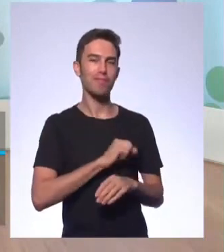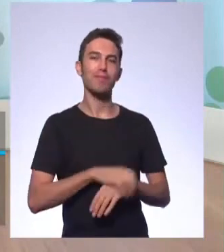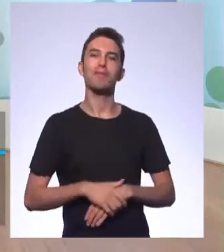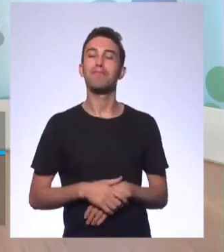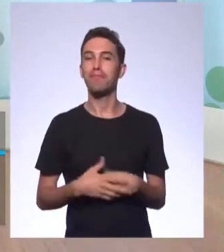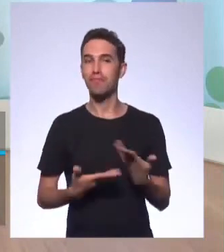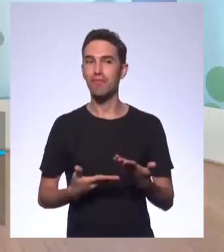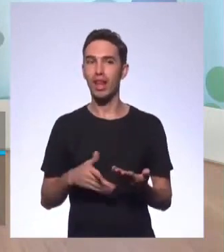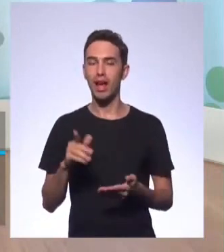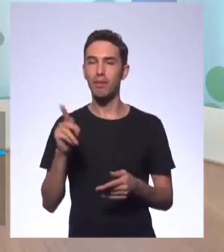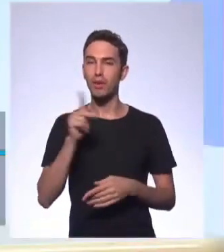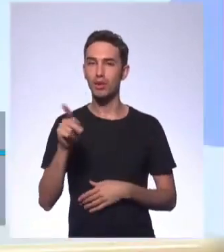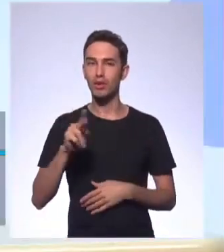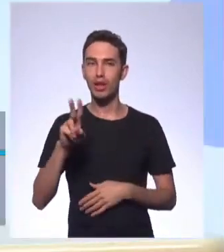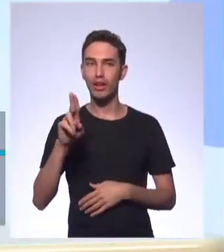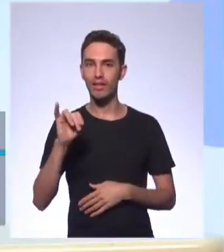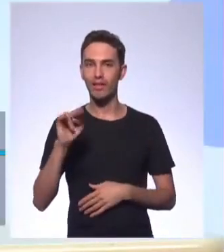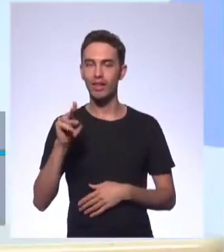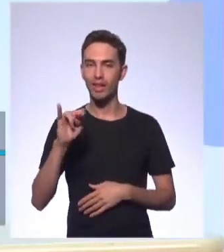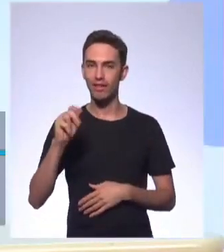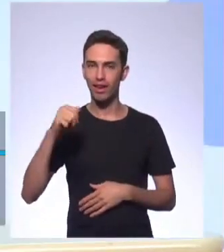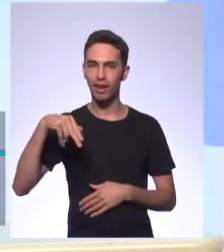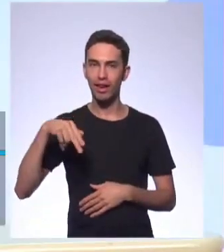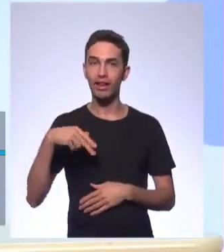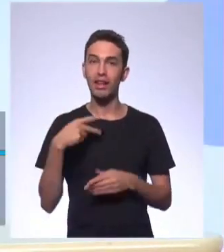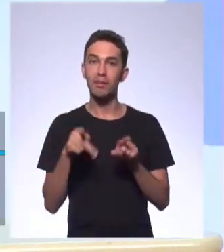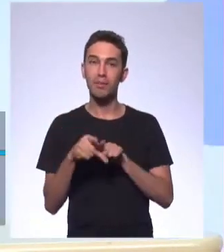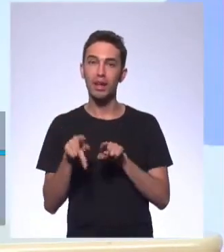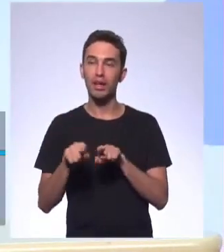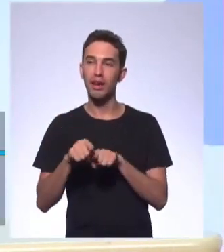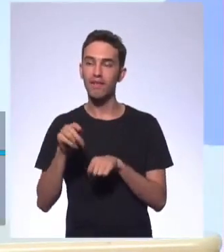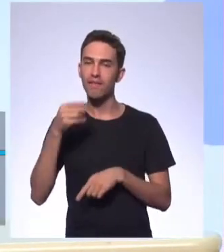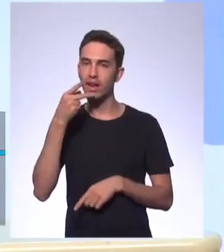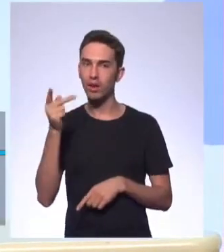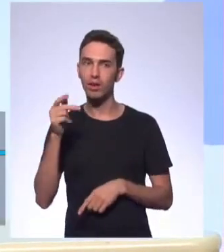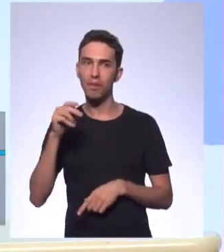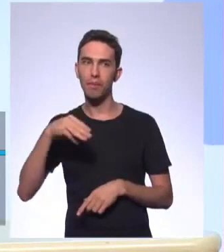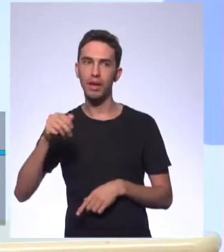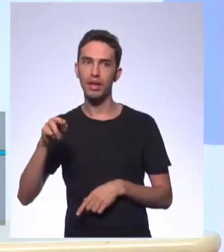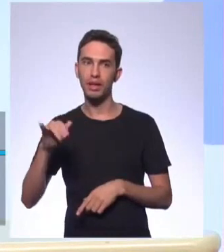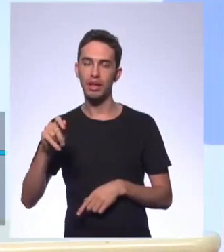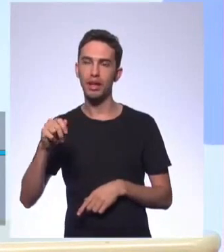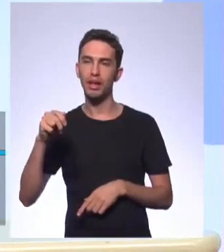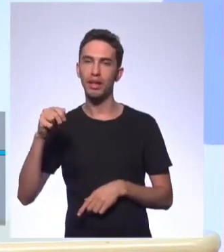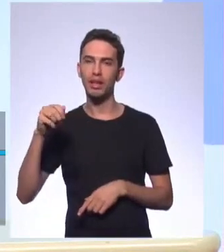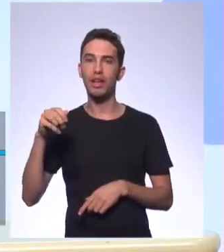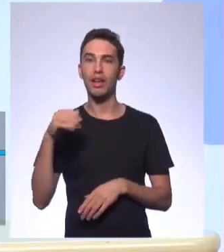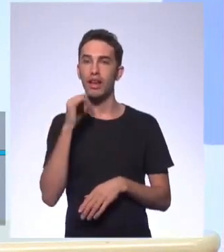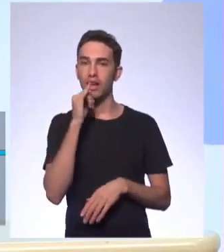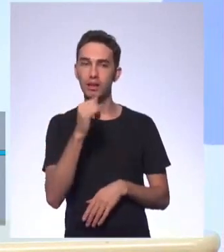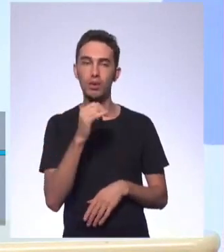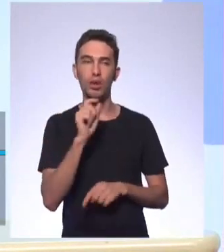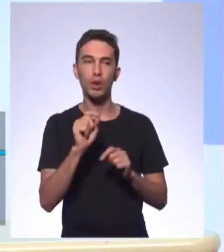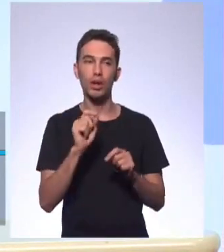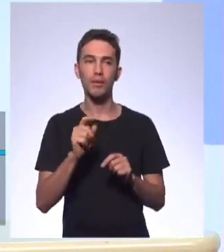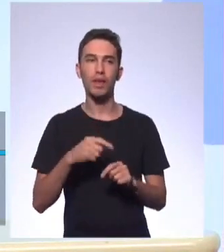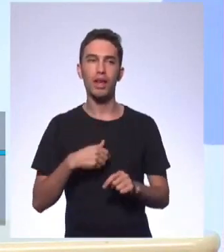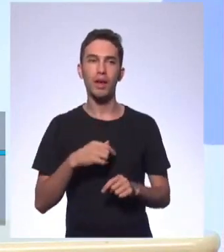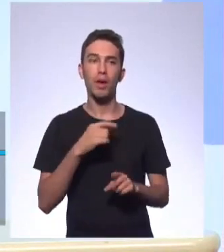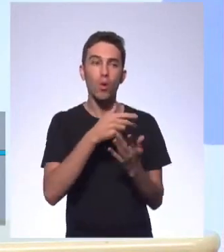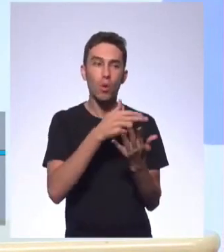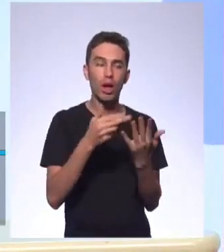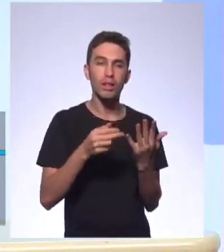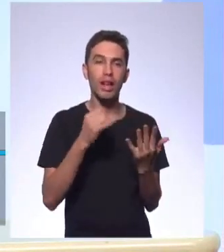sumiu. Peraí. A Provivian mandou a resposta da Maria Isabel. O elemento mais importante de uma história bem contada é